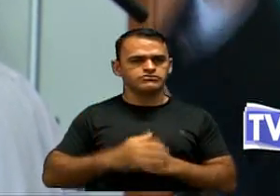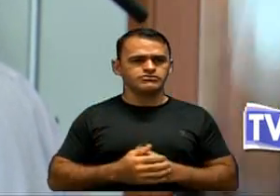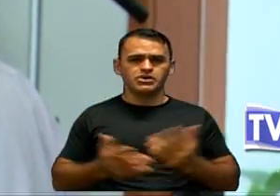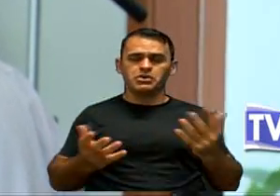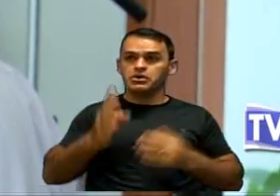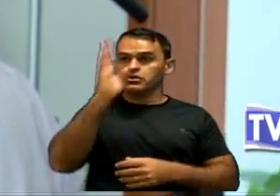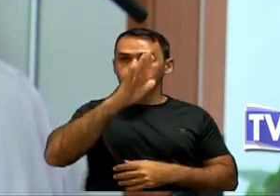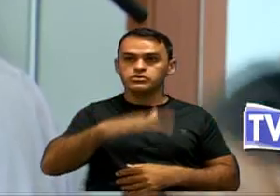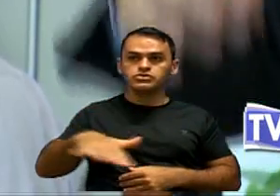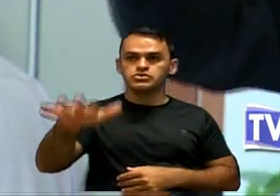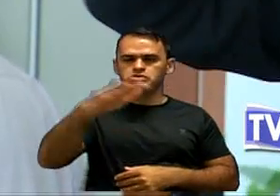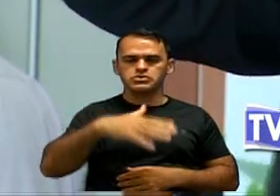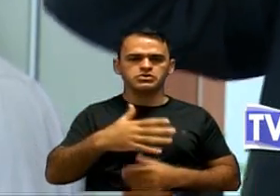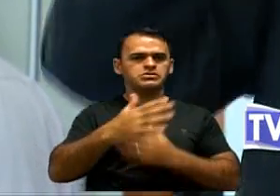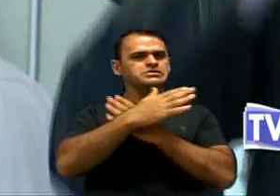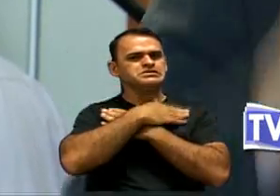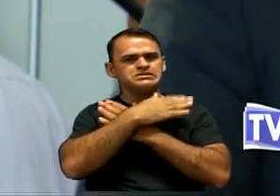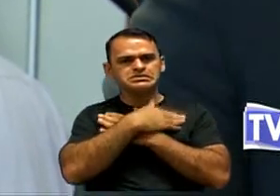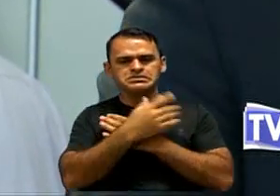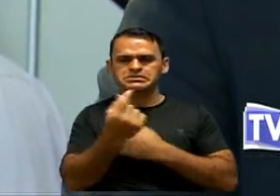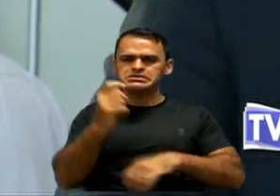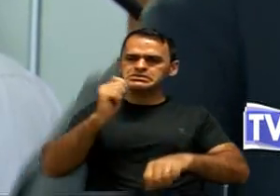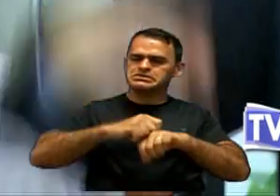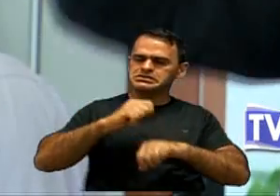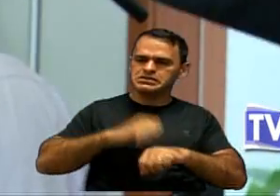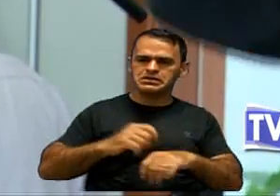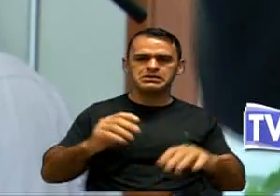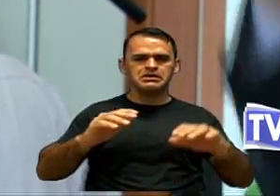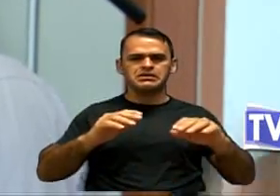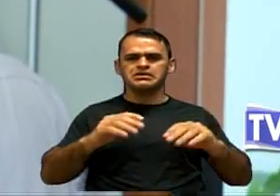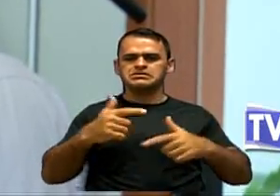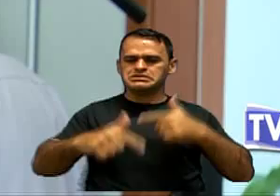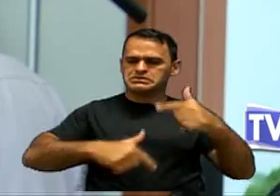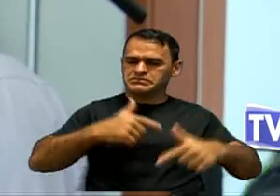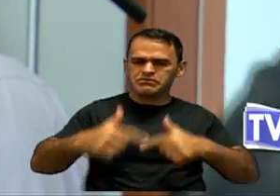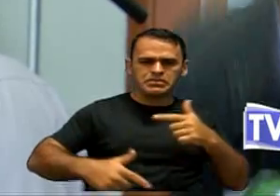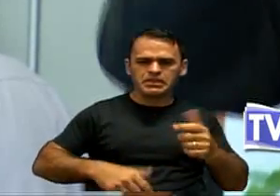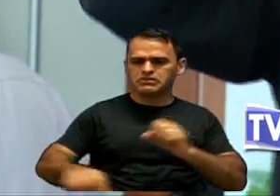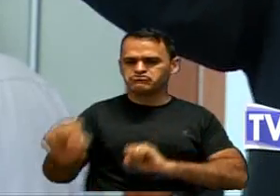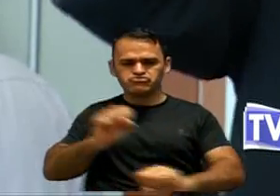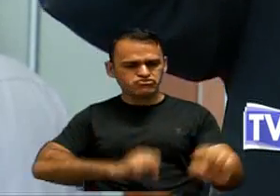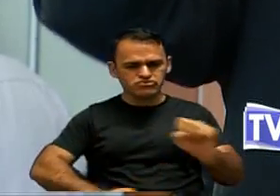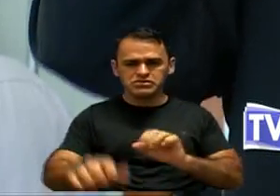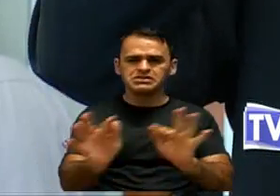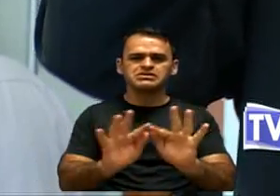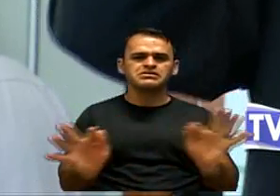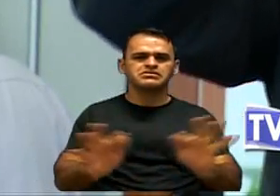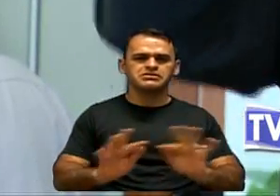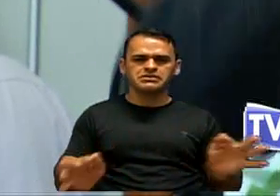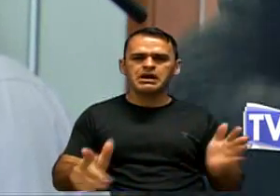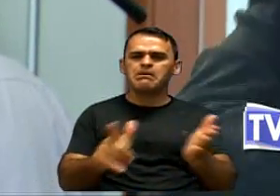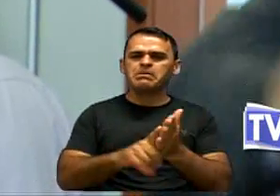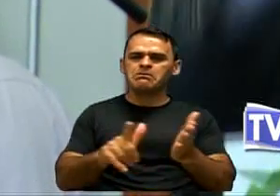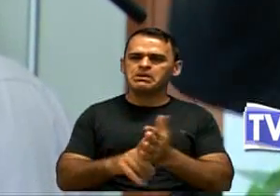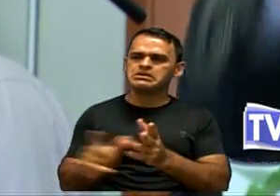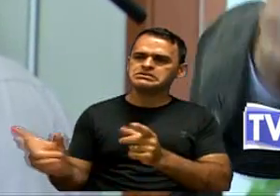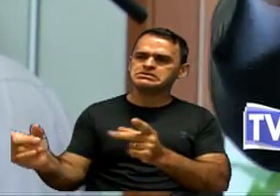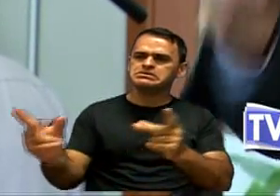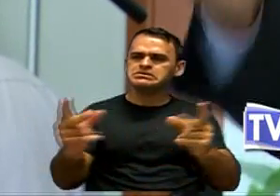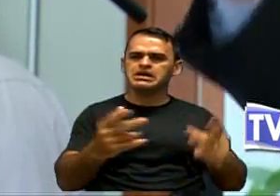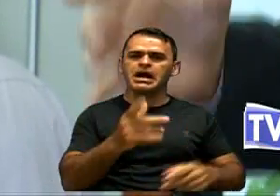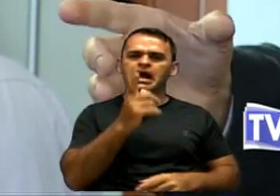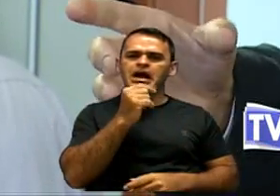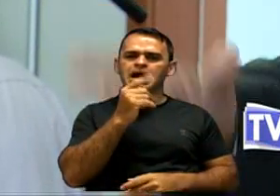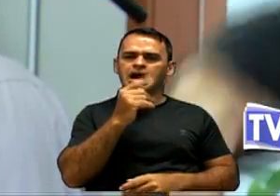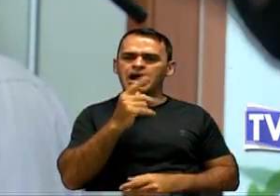pessoas desempregadas, pessoas que fazem faxina, pessoas que pegam papelão, infelizmente vão até vender água no semáforo para comer um